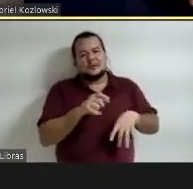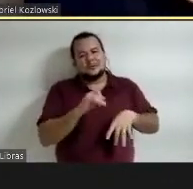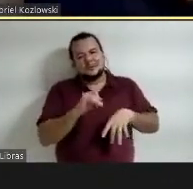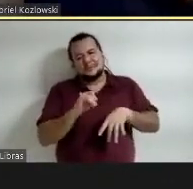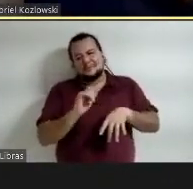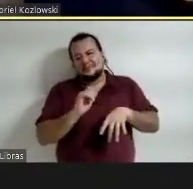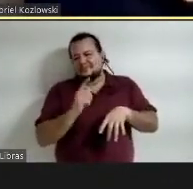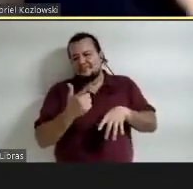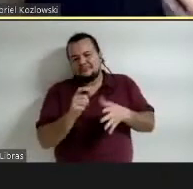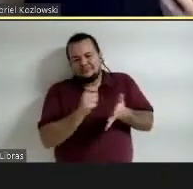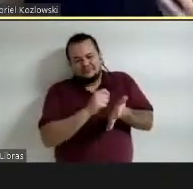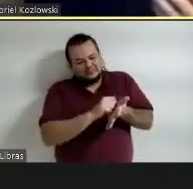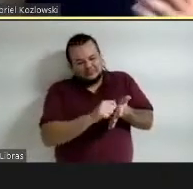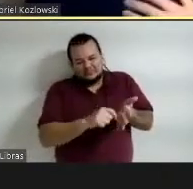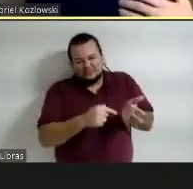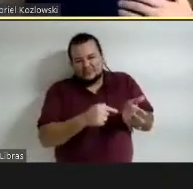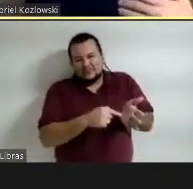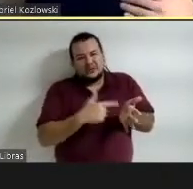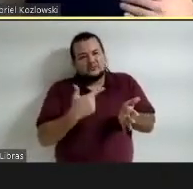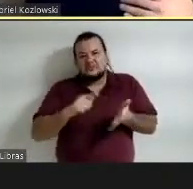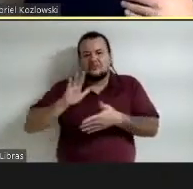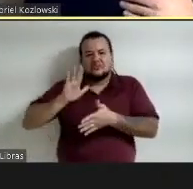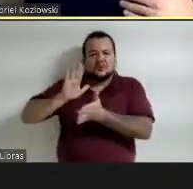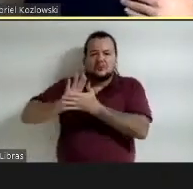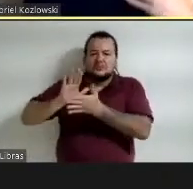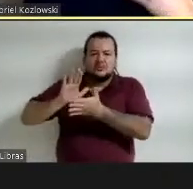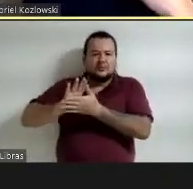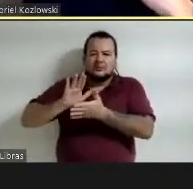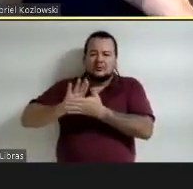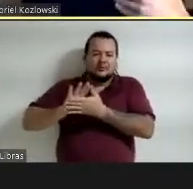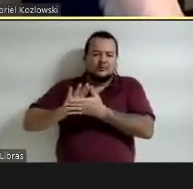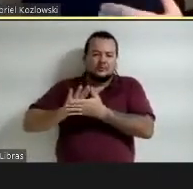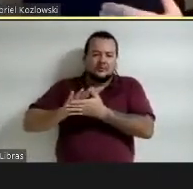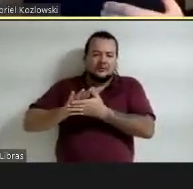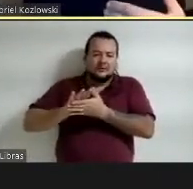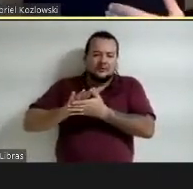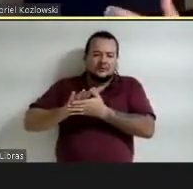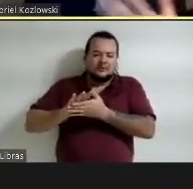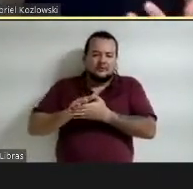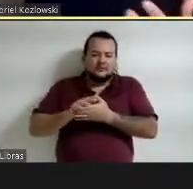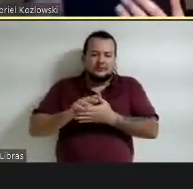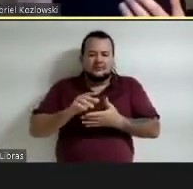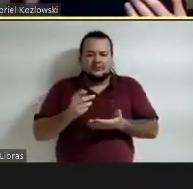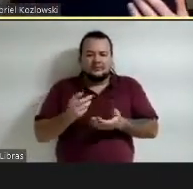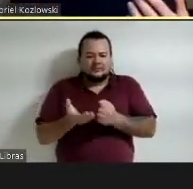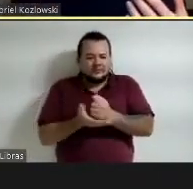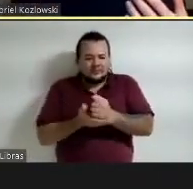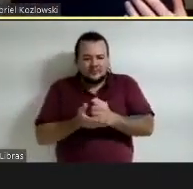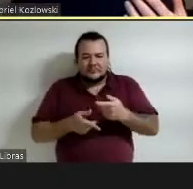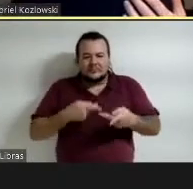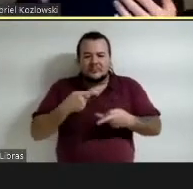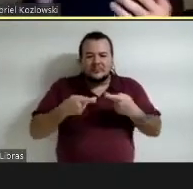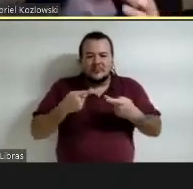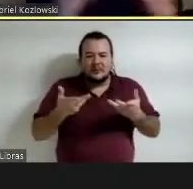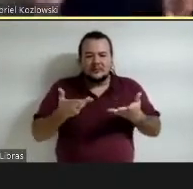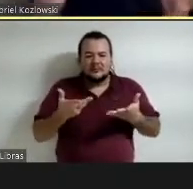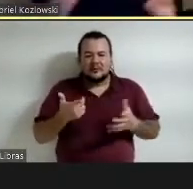não está proposto através da fala deles, a gente não teria